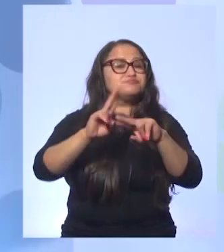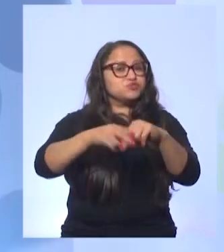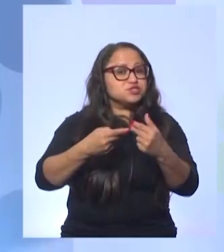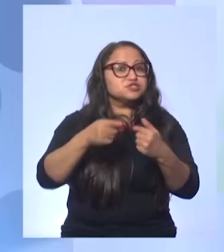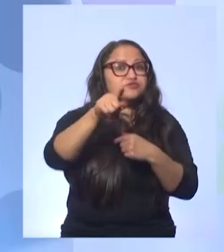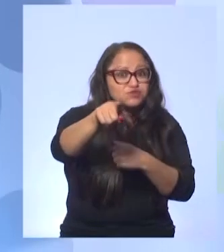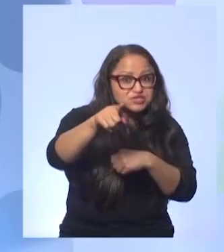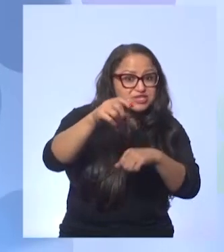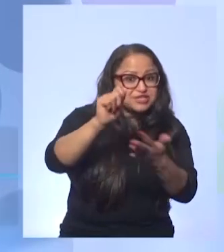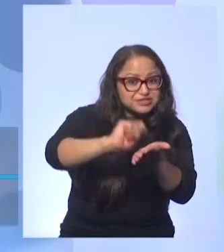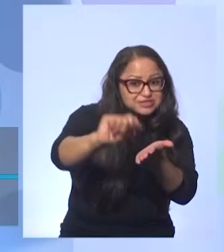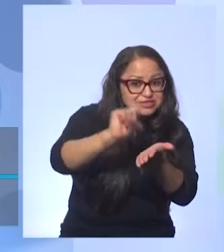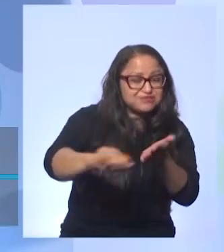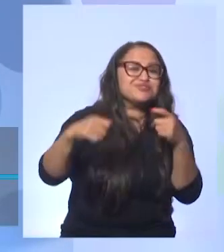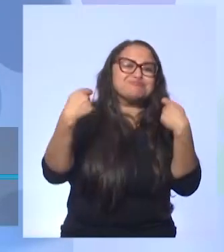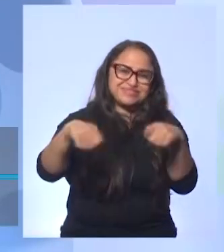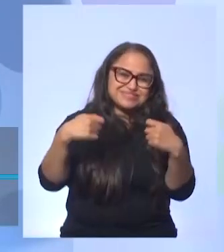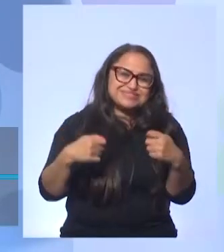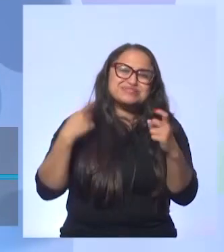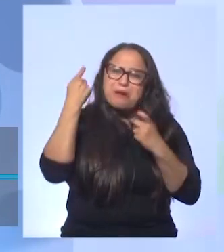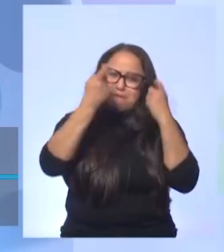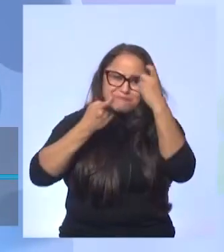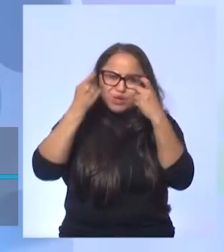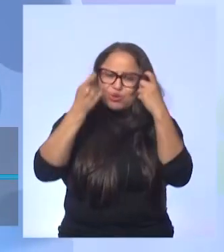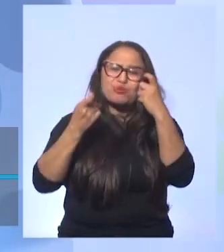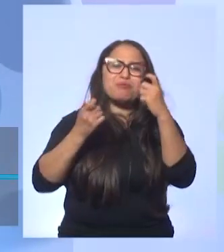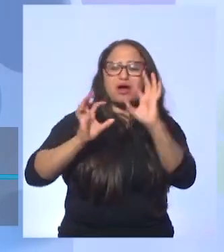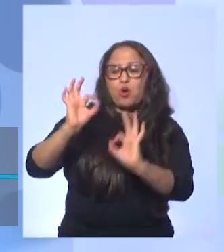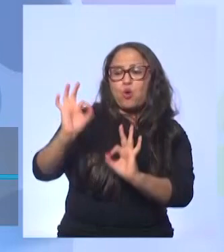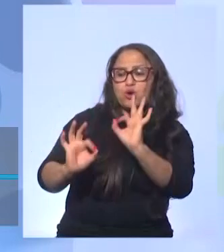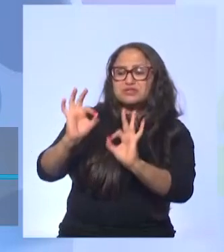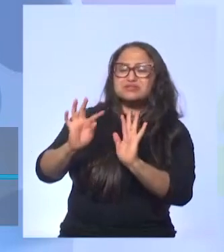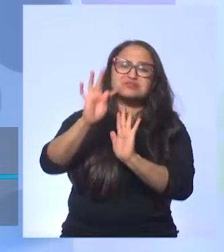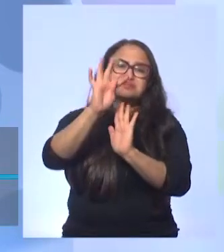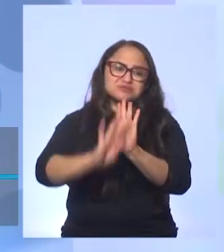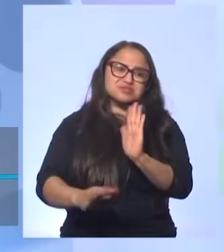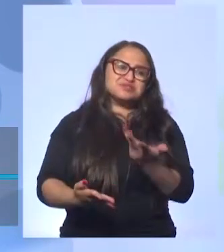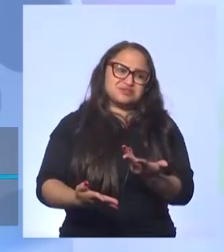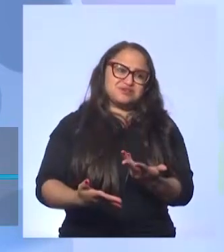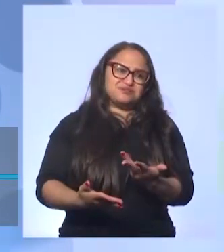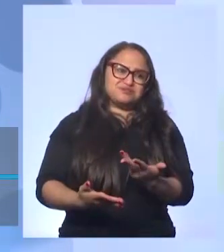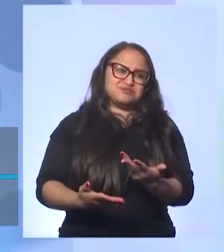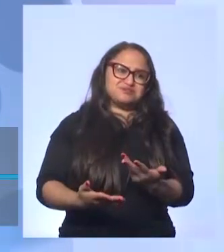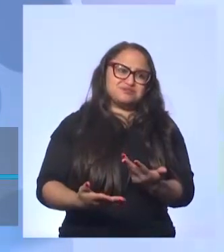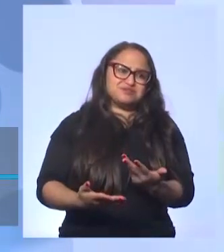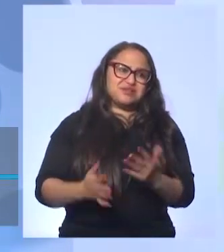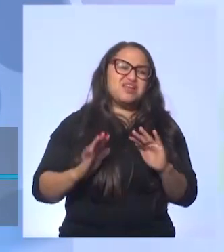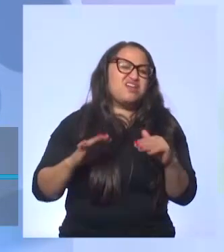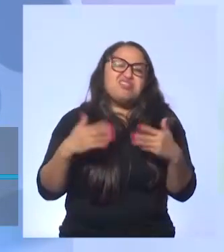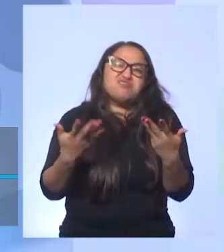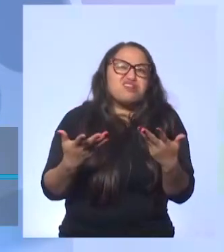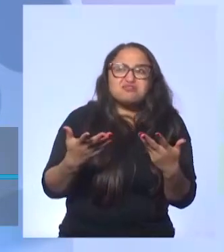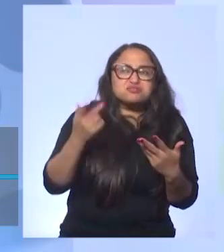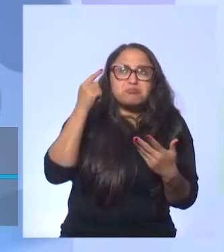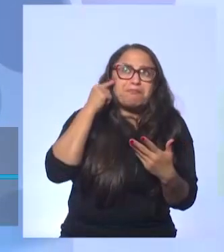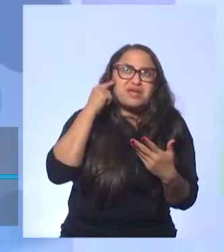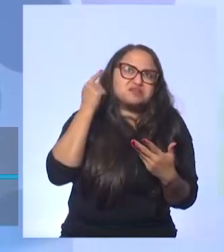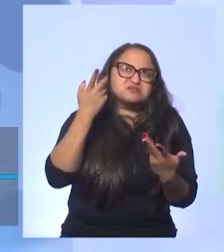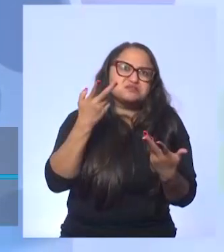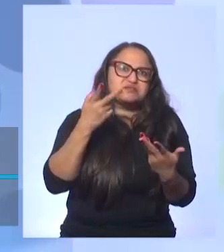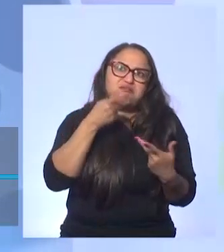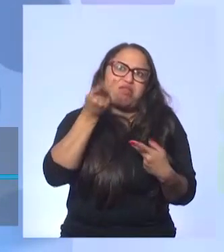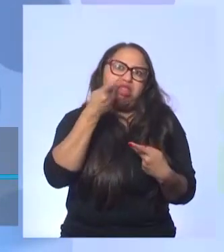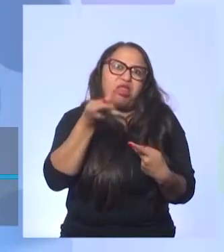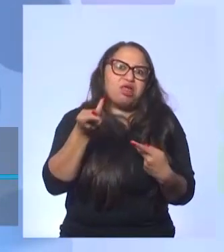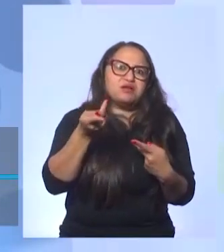você precisa se preocupar com essa organização textual. Não quando a gente vai falar, não pense nisso. A gente pensa,